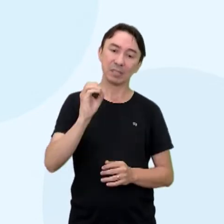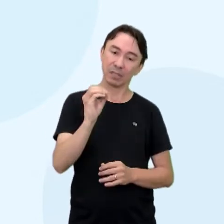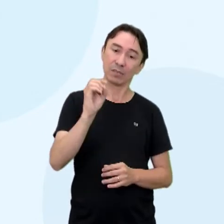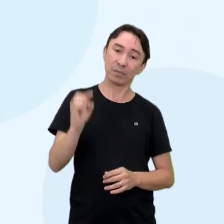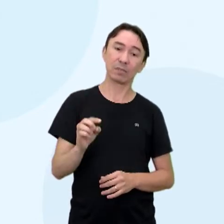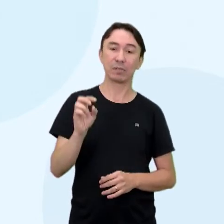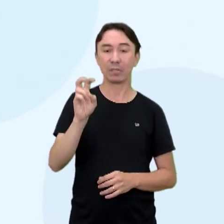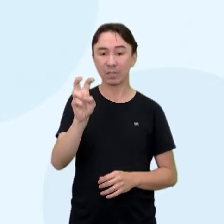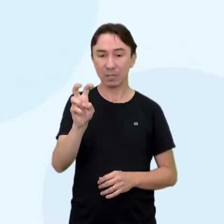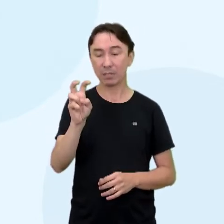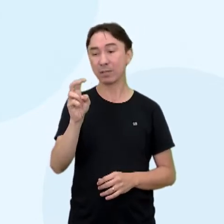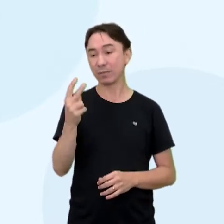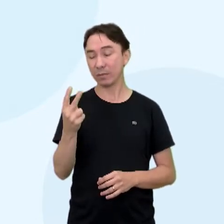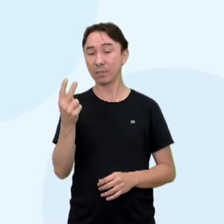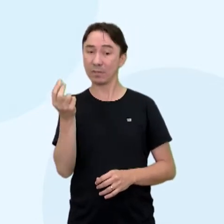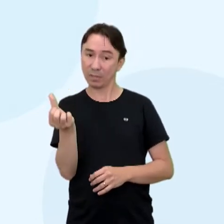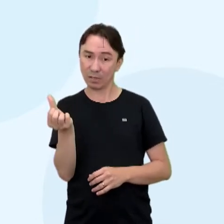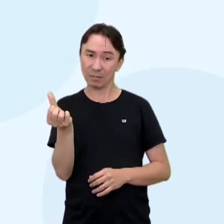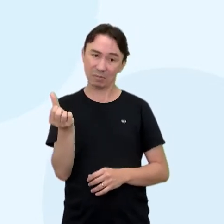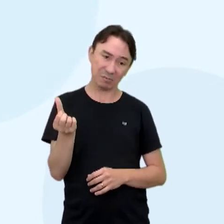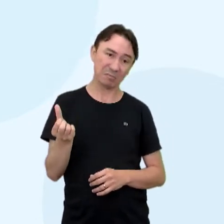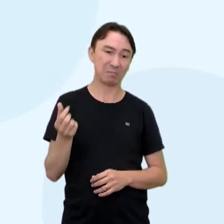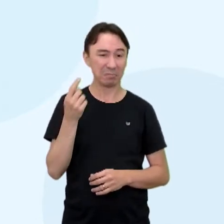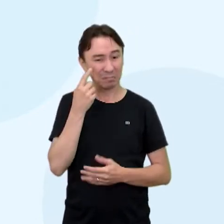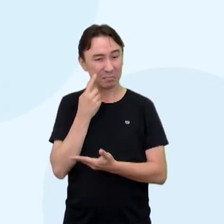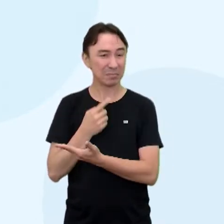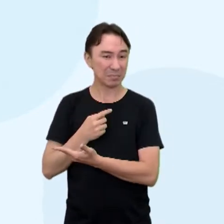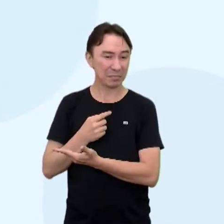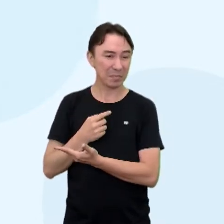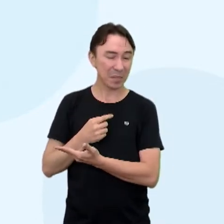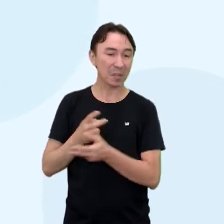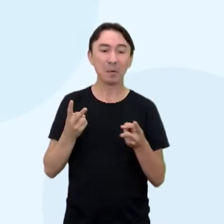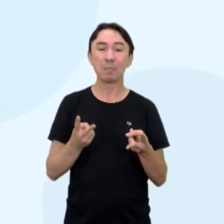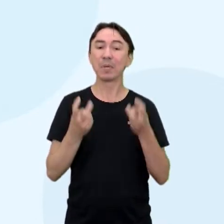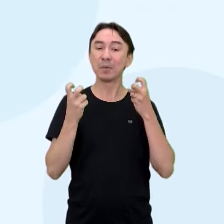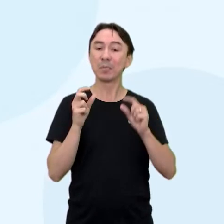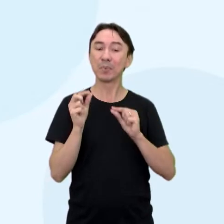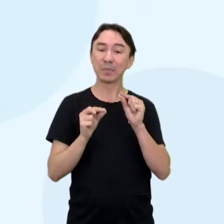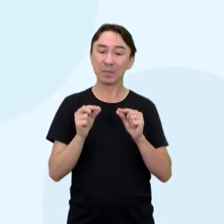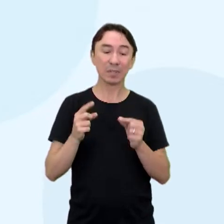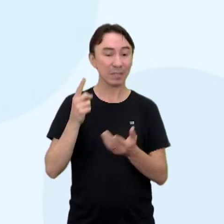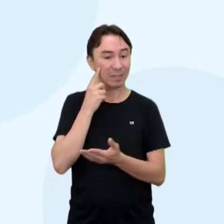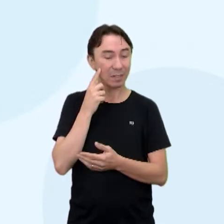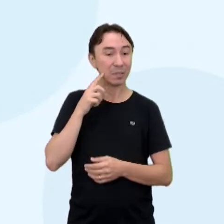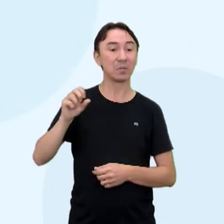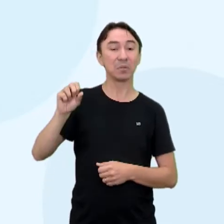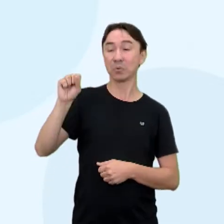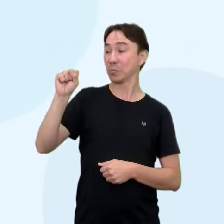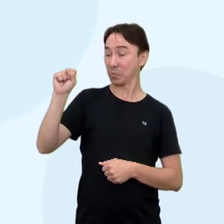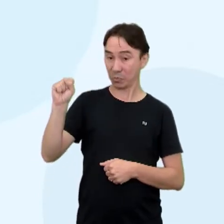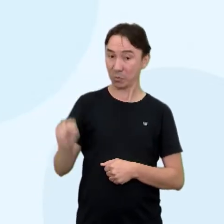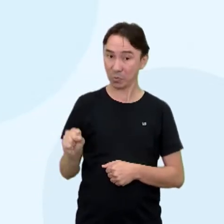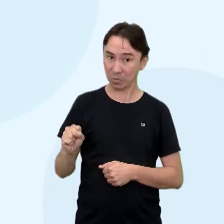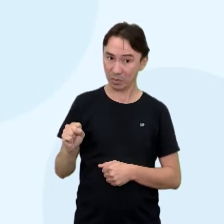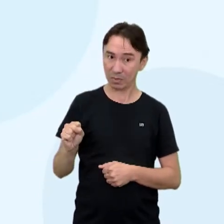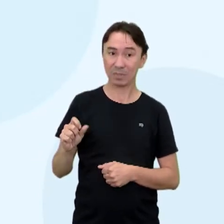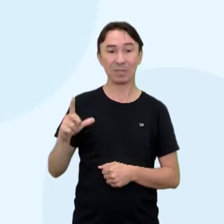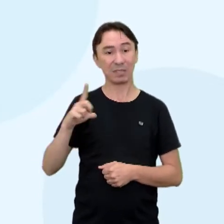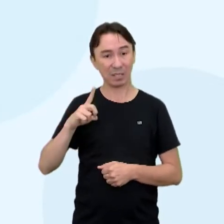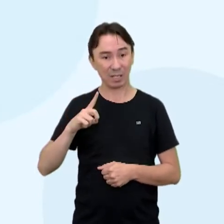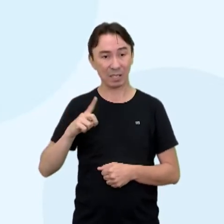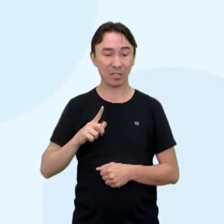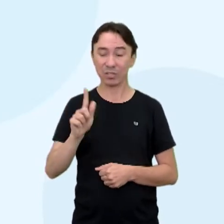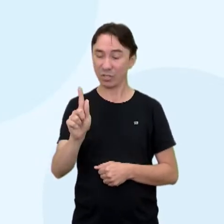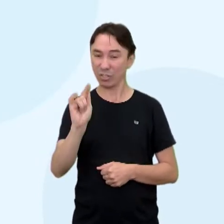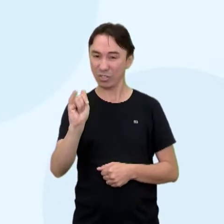0,526 em 2020. Então a gente observa que a região Sul é a região que tem aí o seu índice Gini menos pior